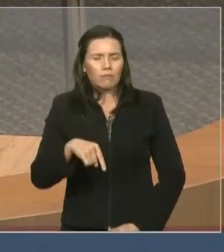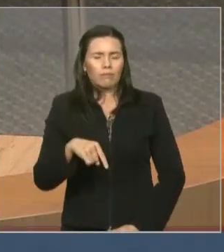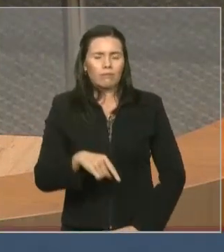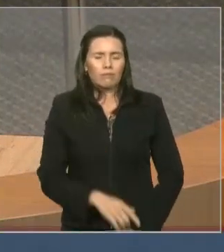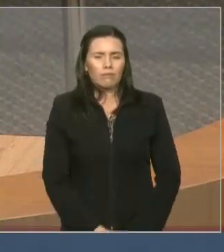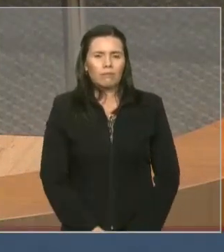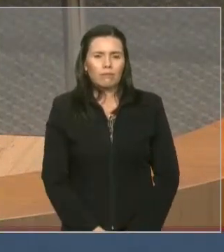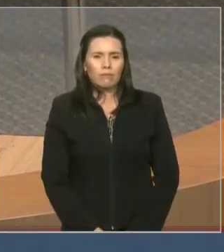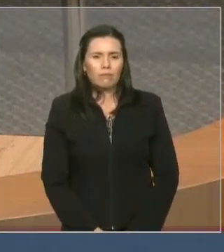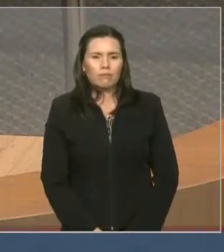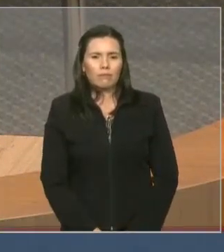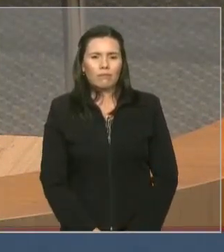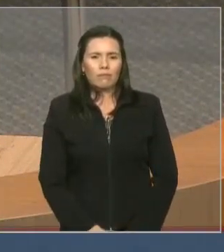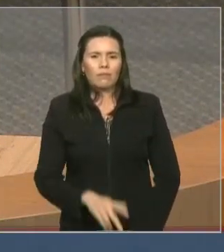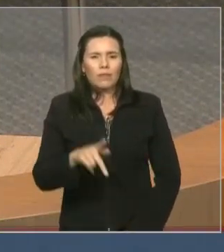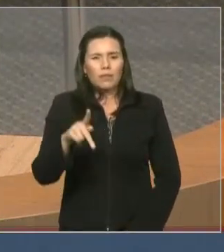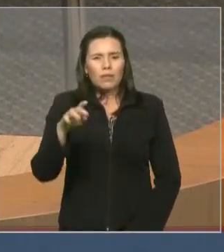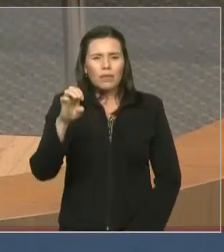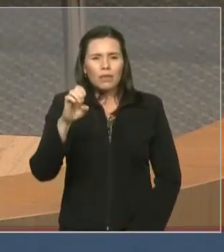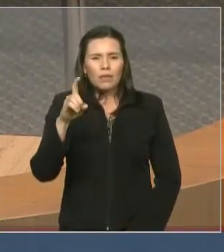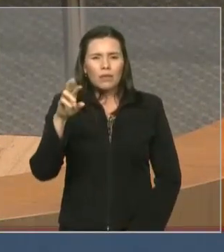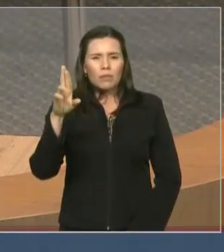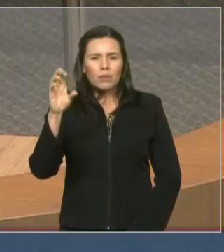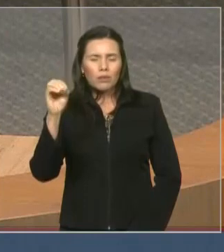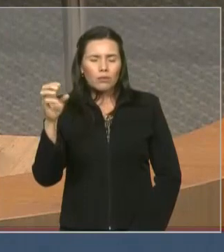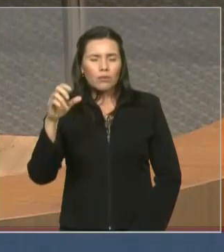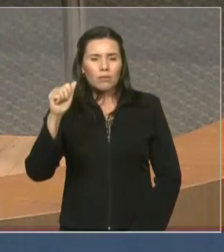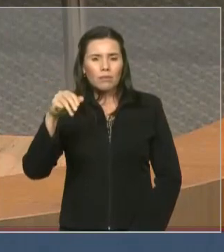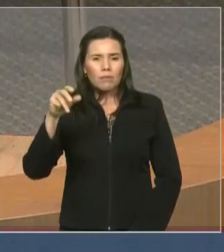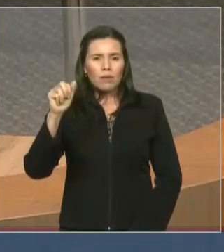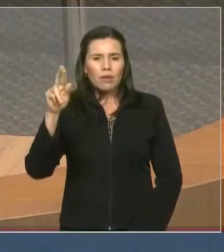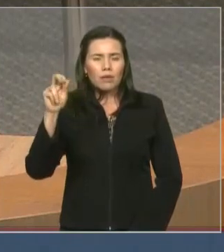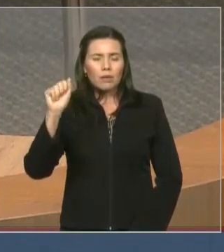Rio do Amaral, Sarney,